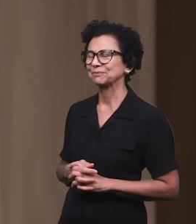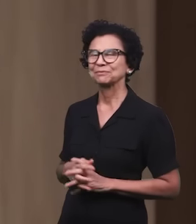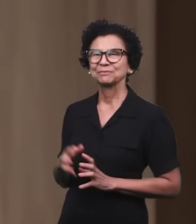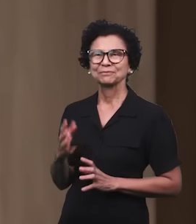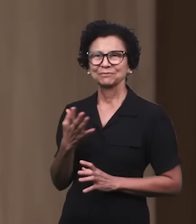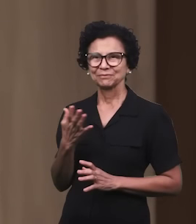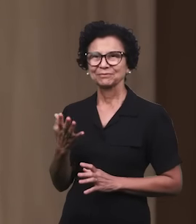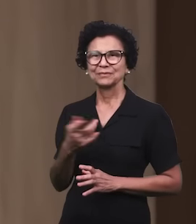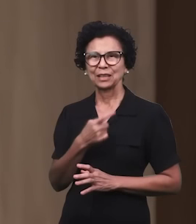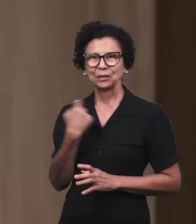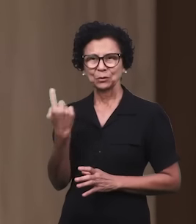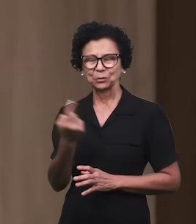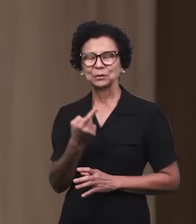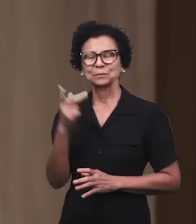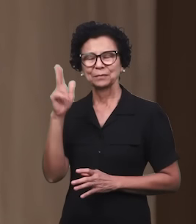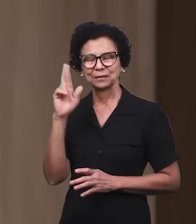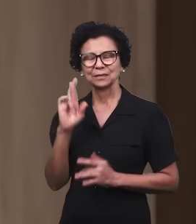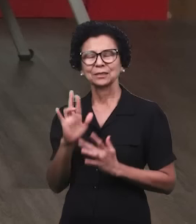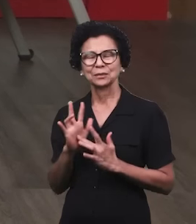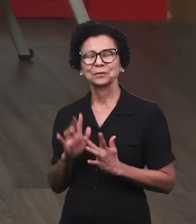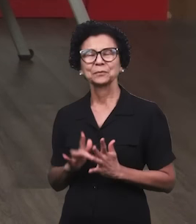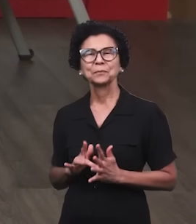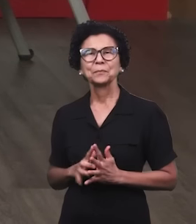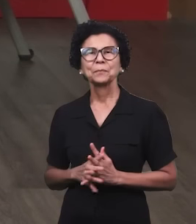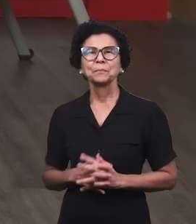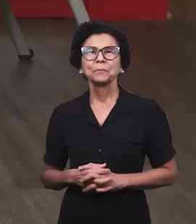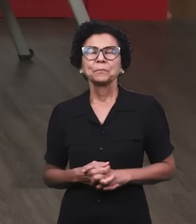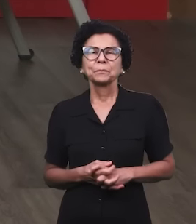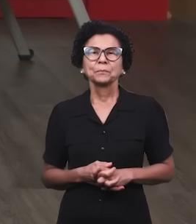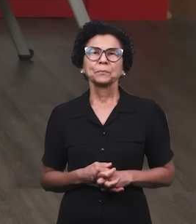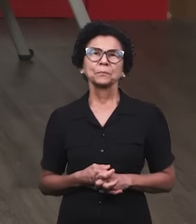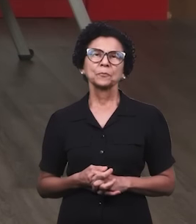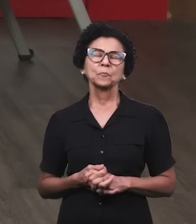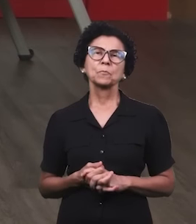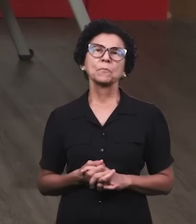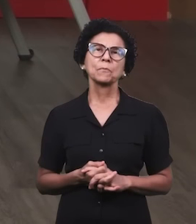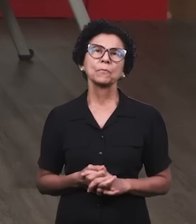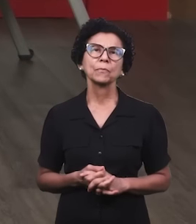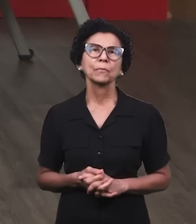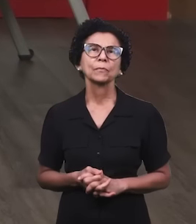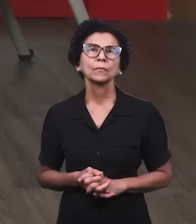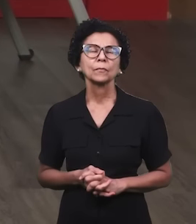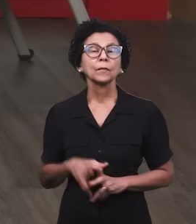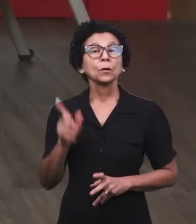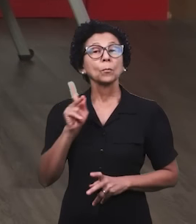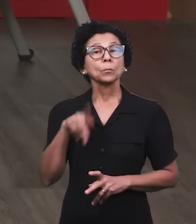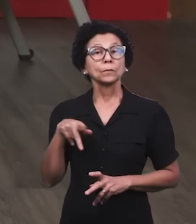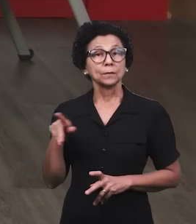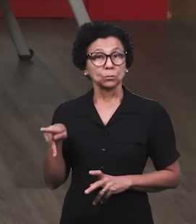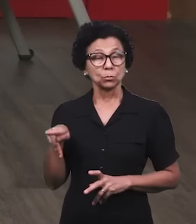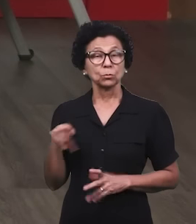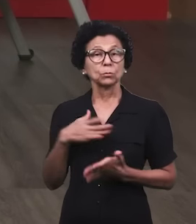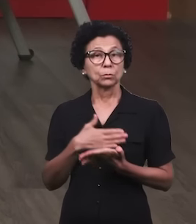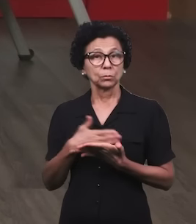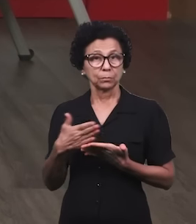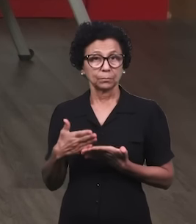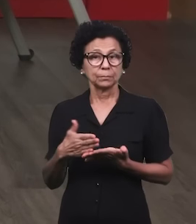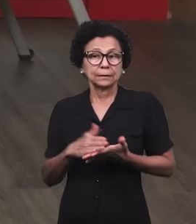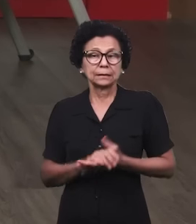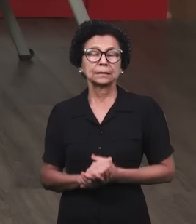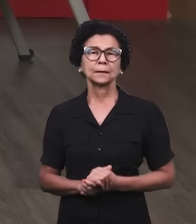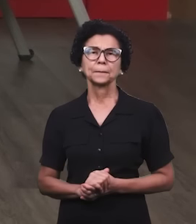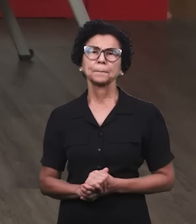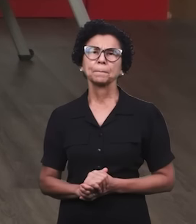Ian, Vinícius, a paz do Senhor a todos. Eu vou passar a palavra para o professor Vinícius, dar início aí